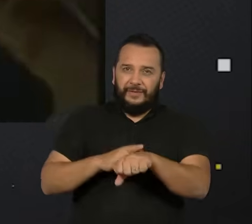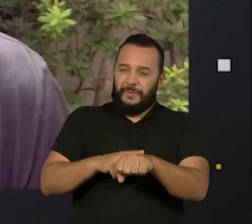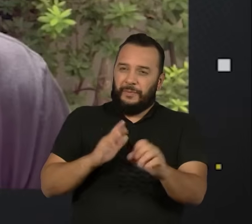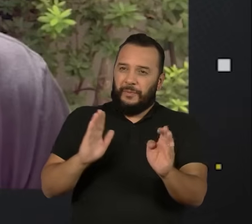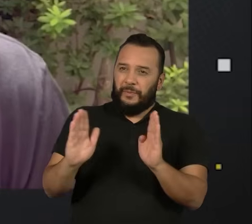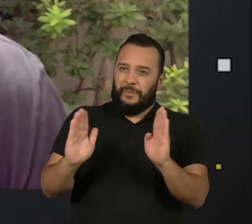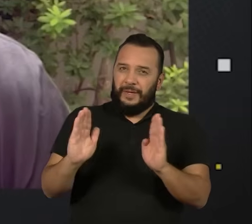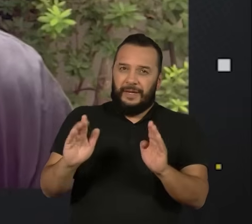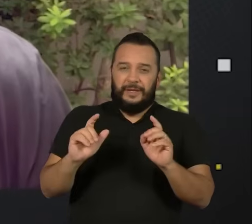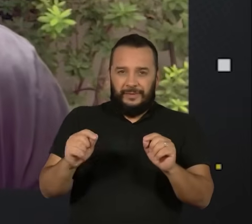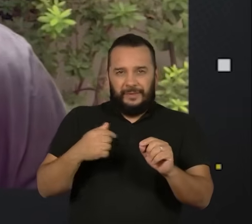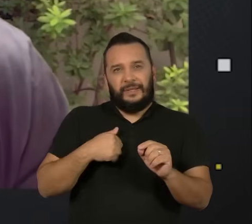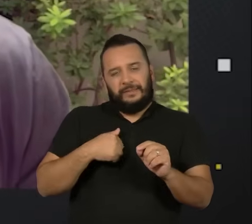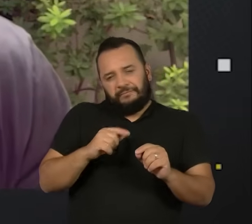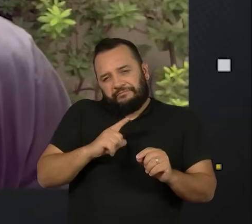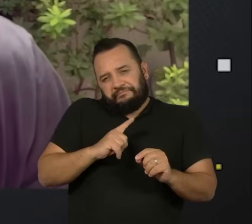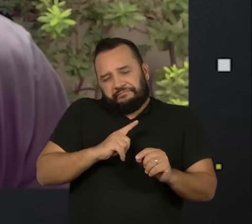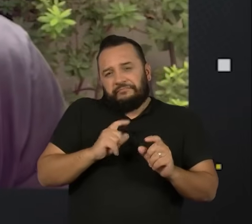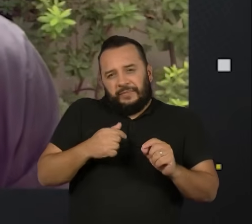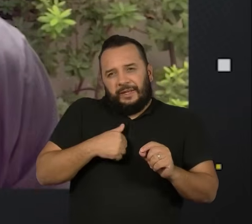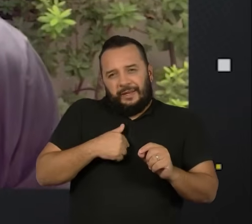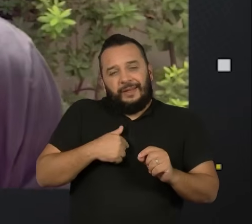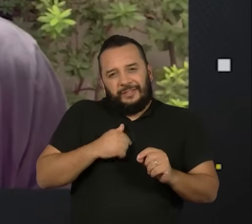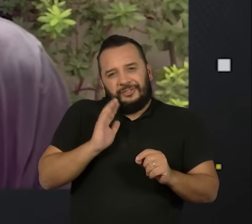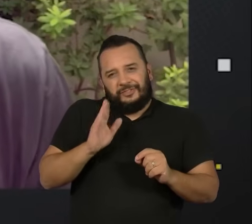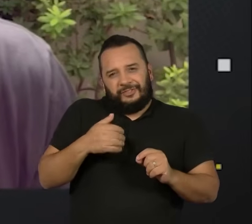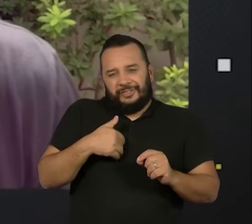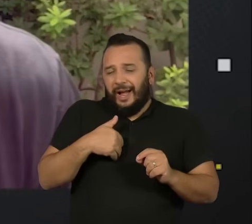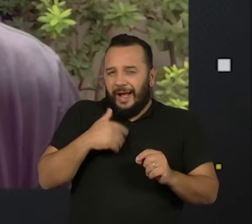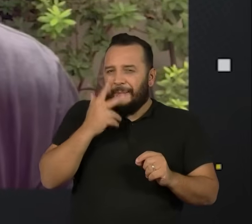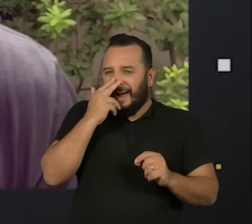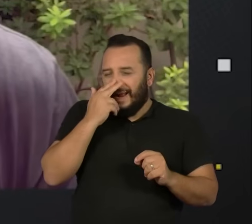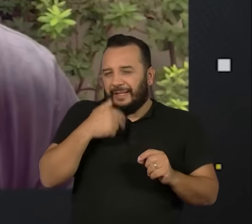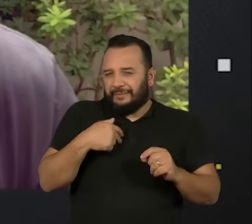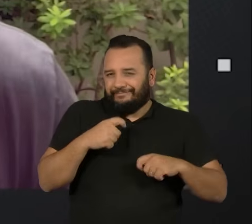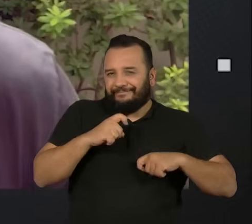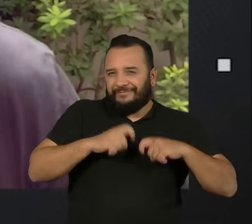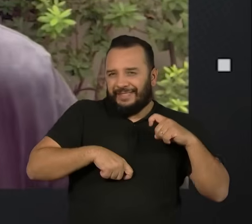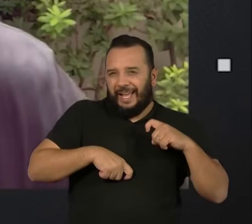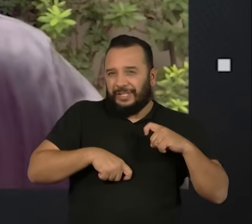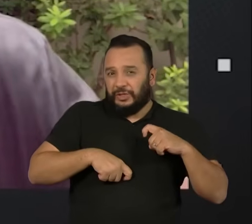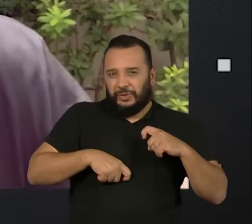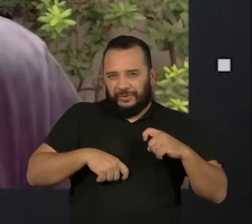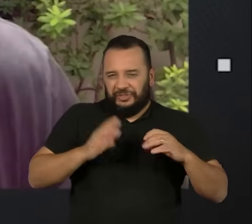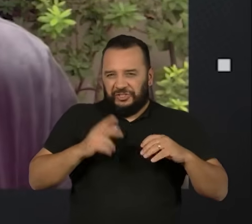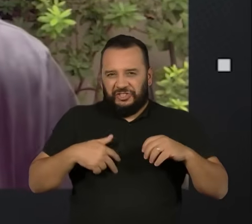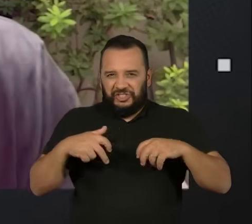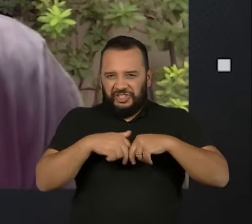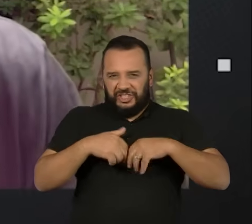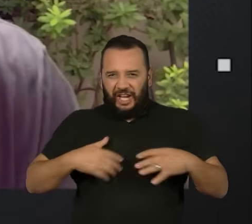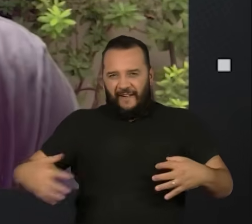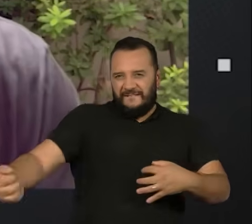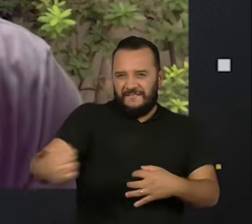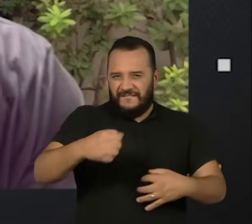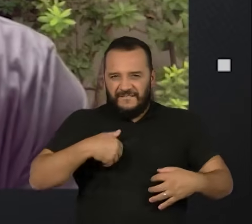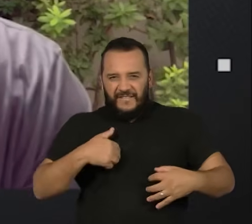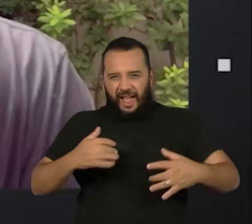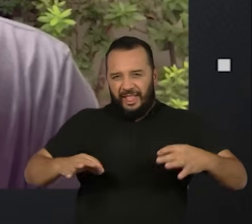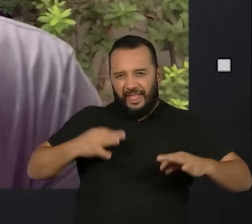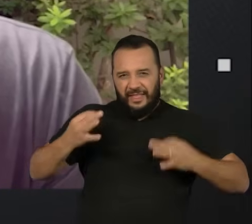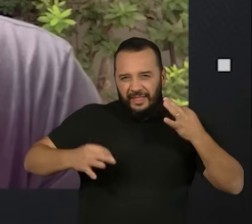tínhamos era uma cena de amor entre os 2 personagens, um sexo forte, bonito, cheio de